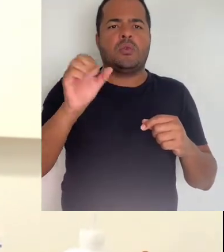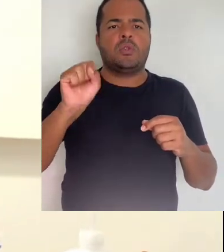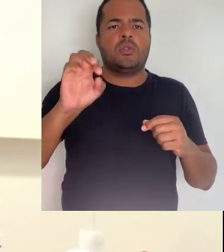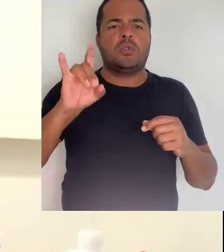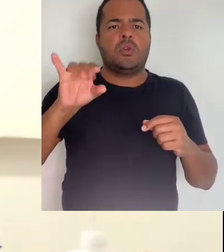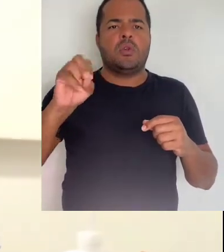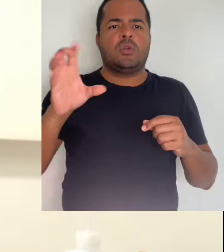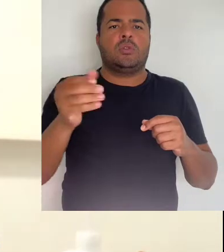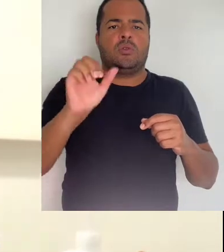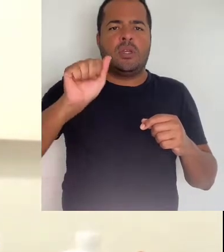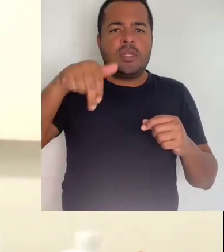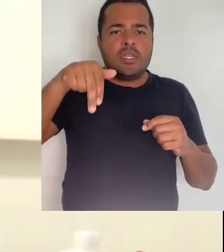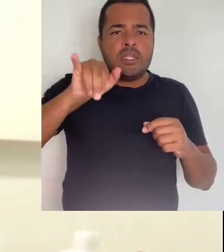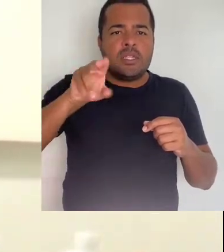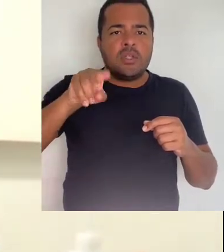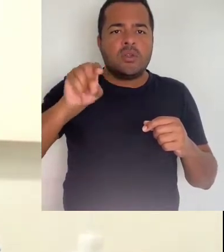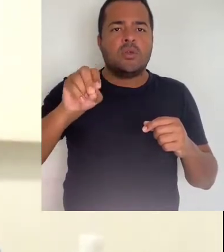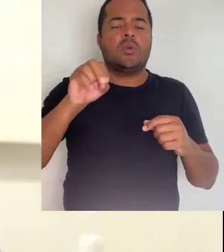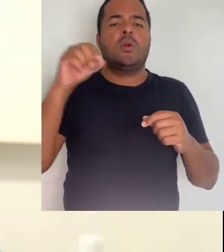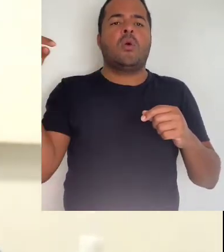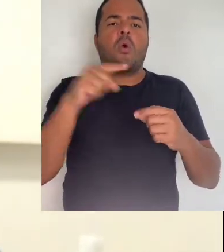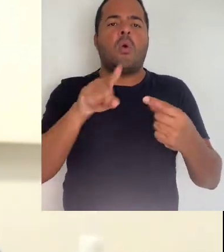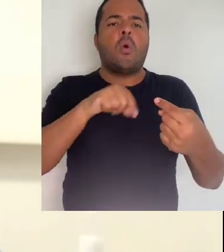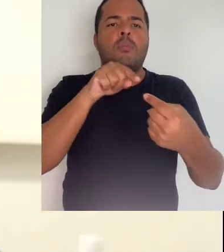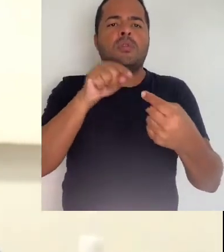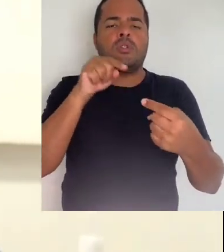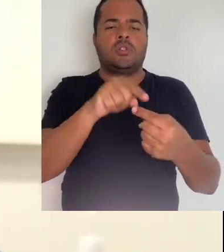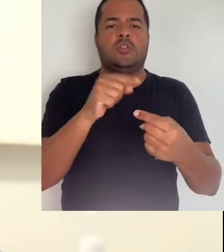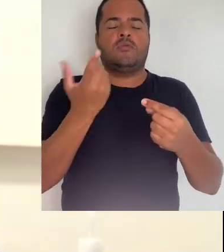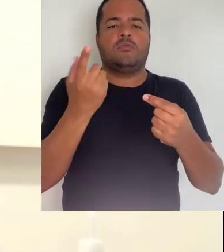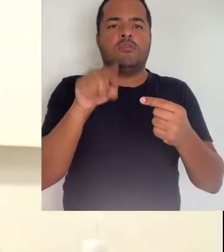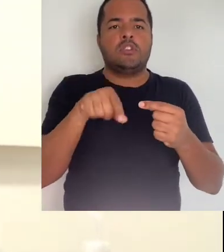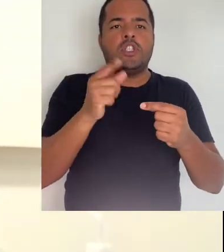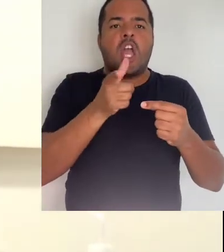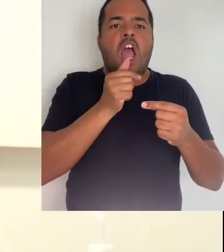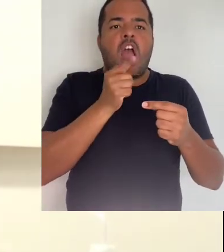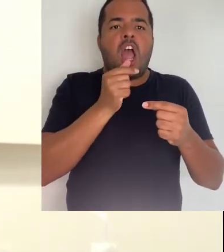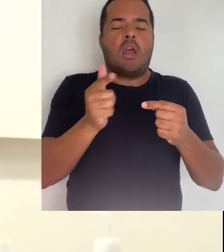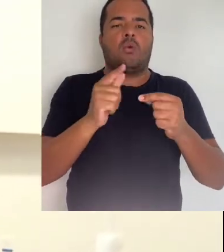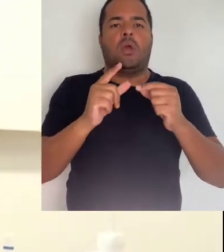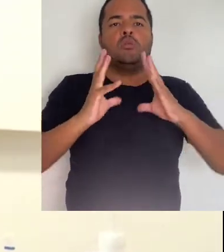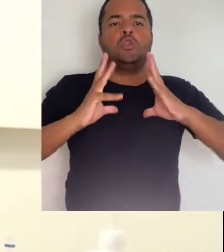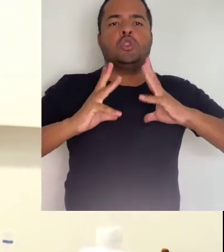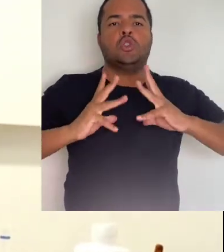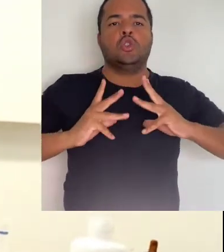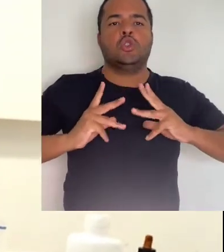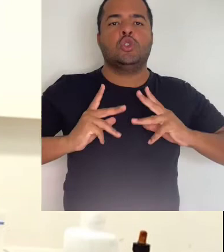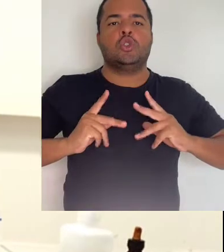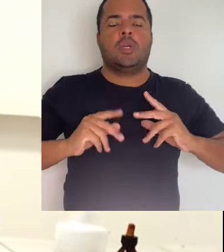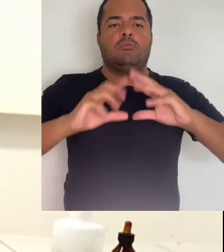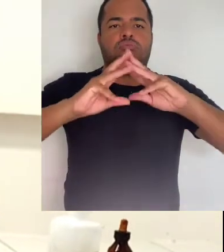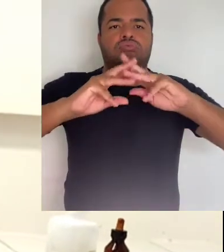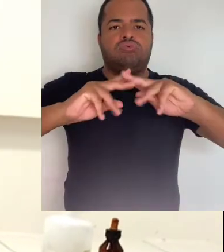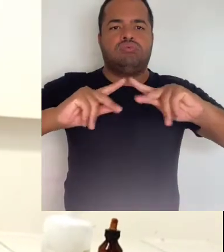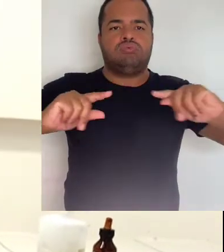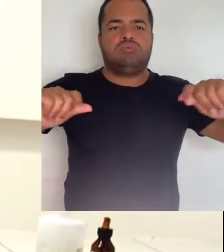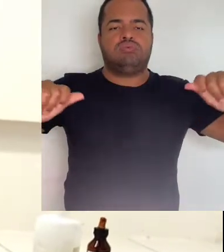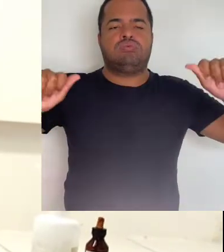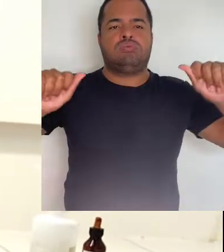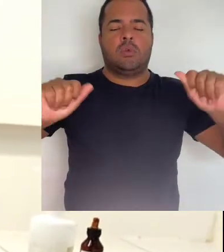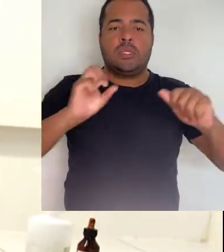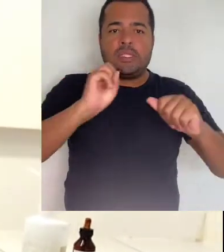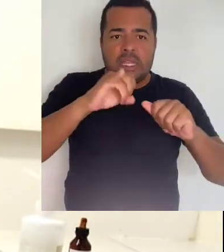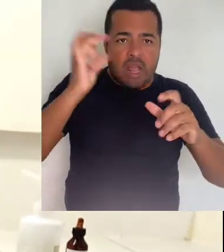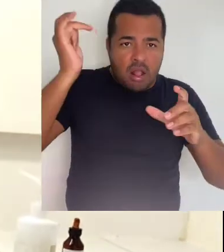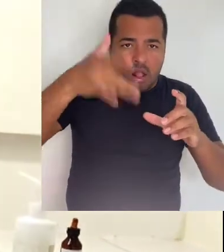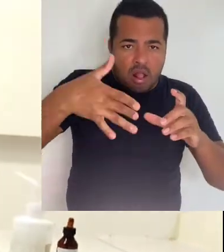de sulfato de sódio anidro, que tem justamente a função de secar essas moléculas de água que